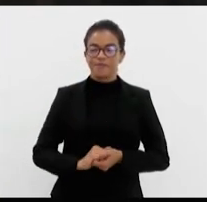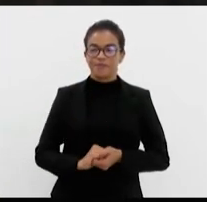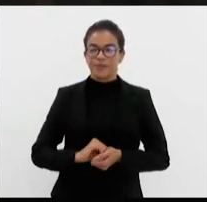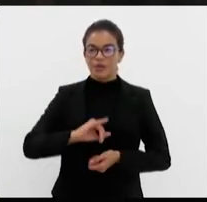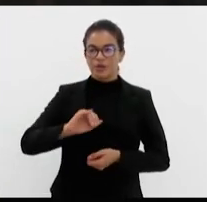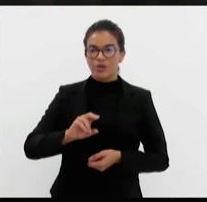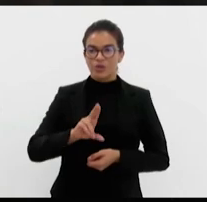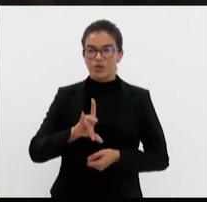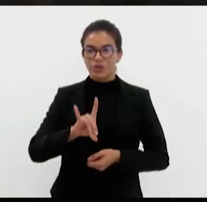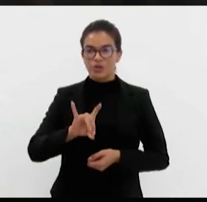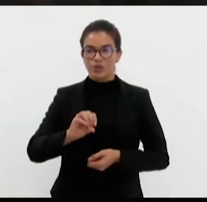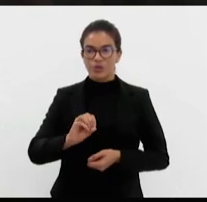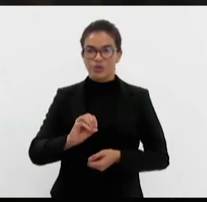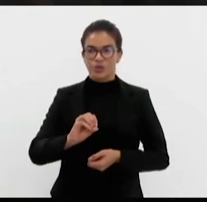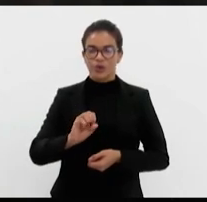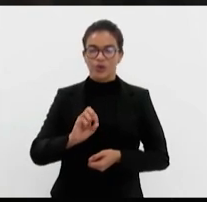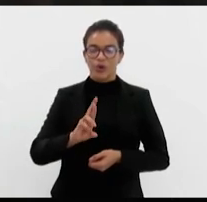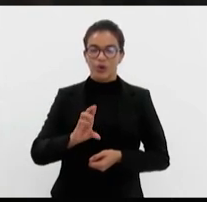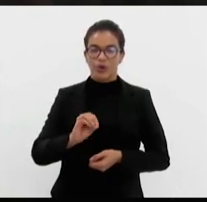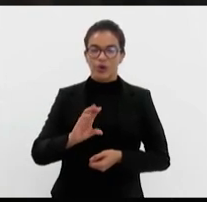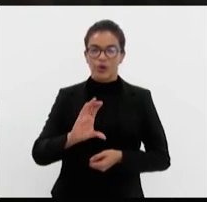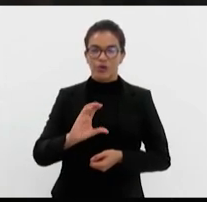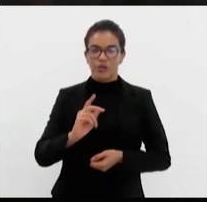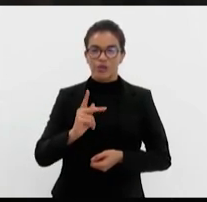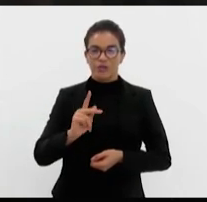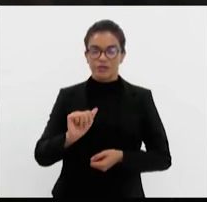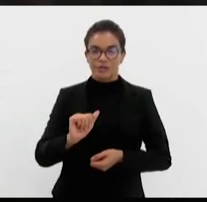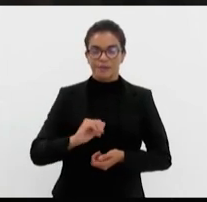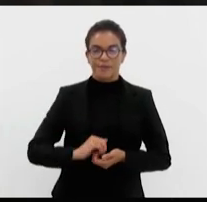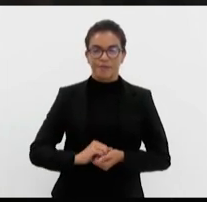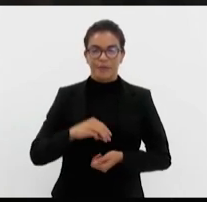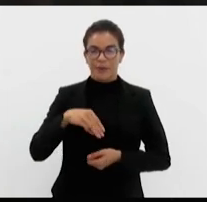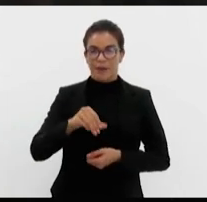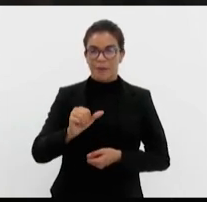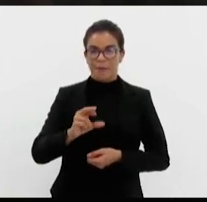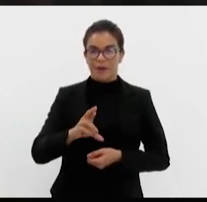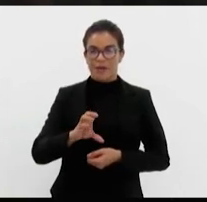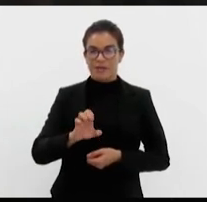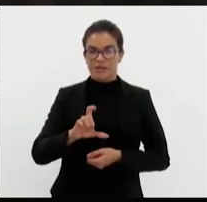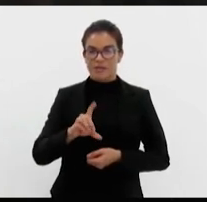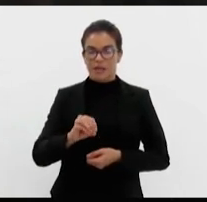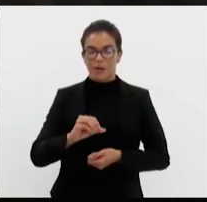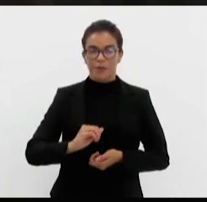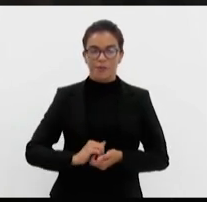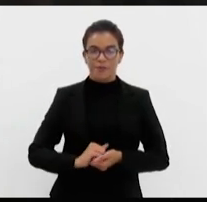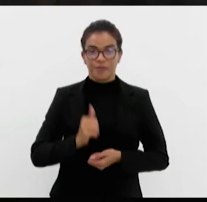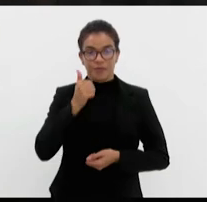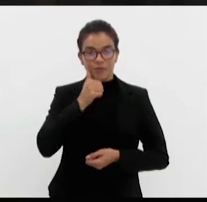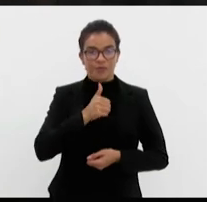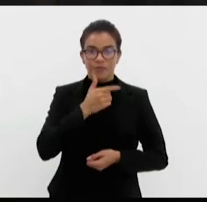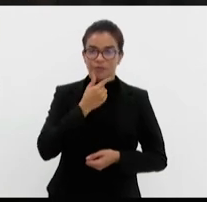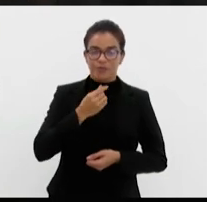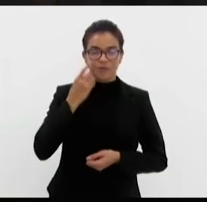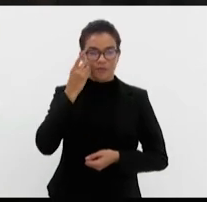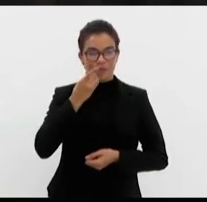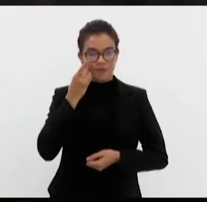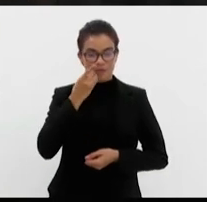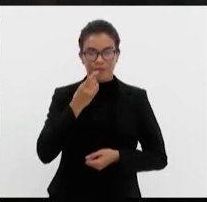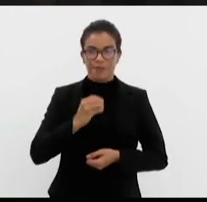Júlio Rocha, senhor deputado Marcelo Dino, senhoras e senhores